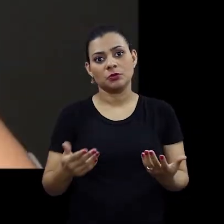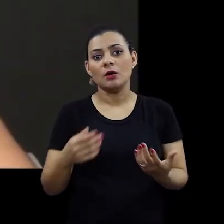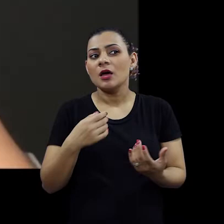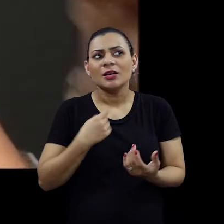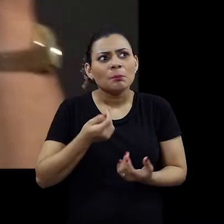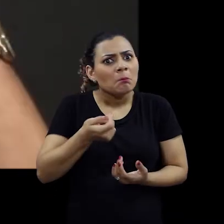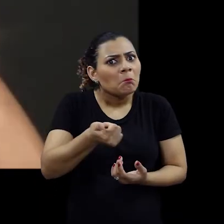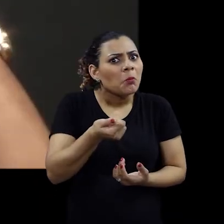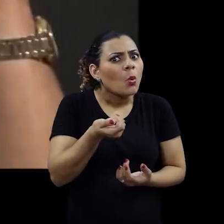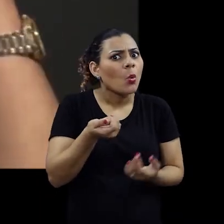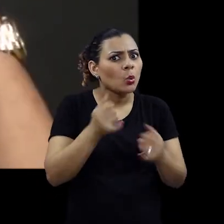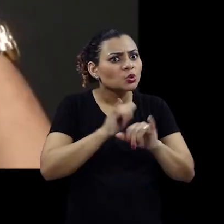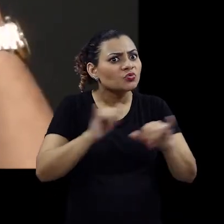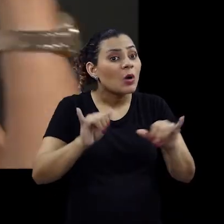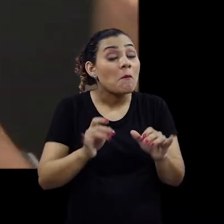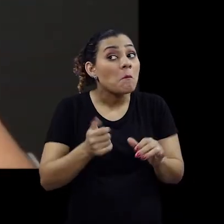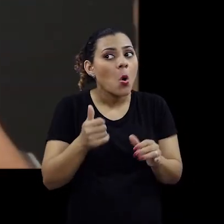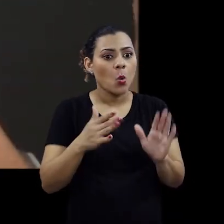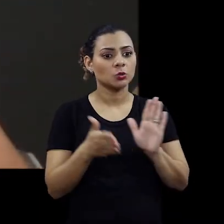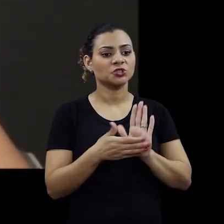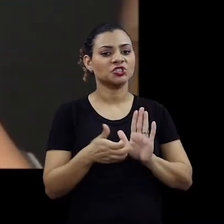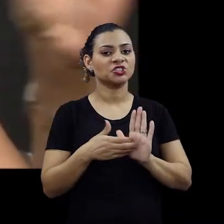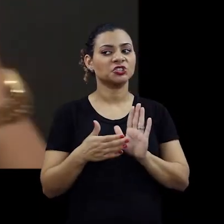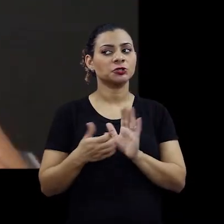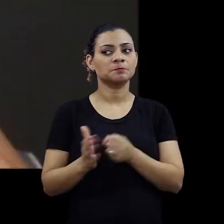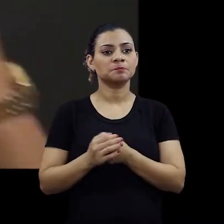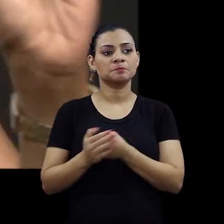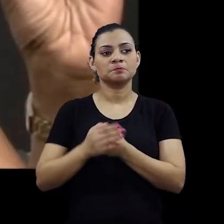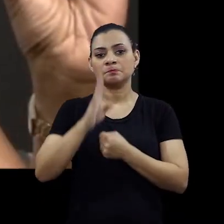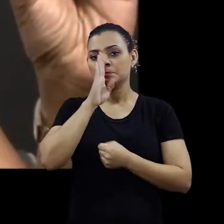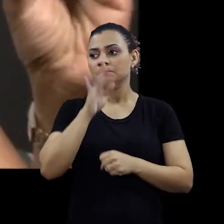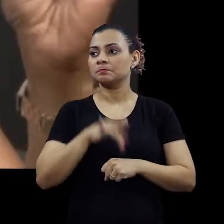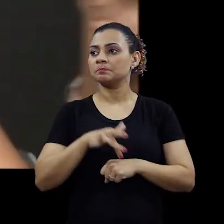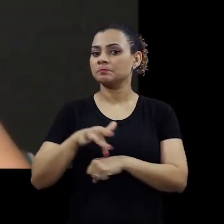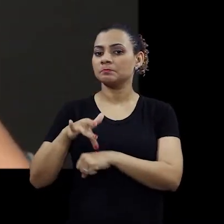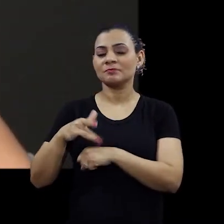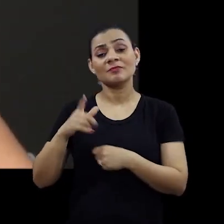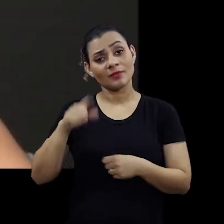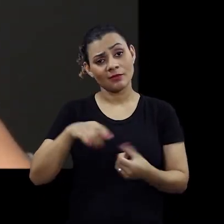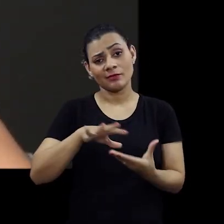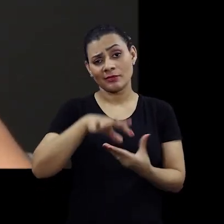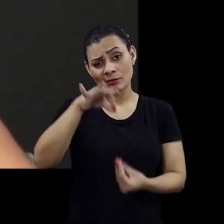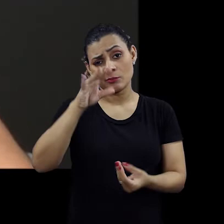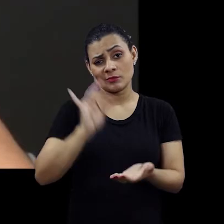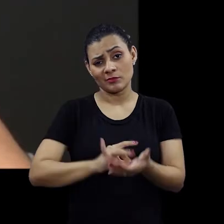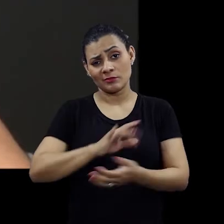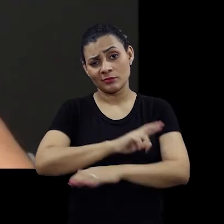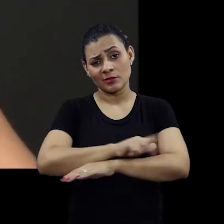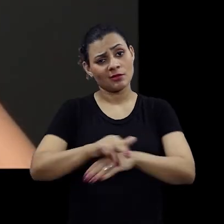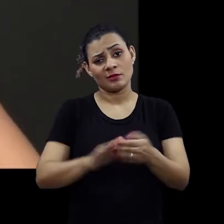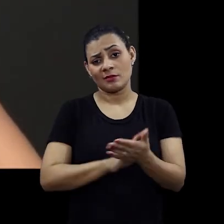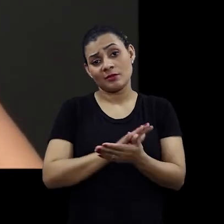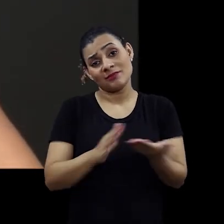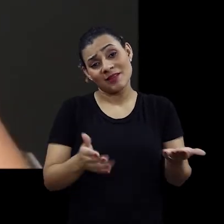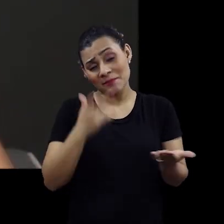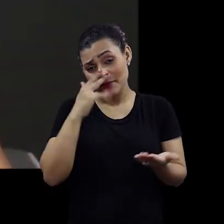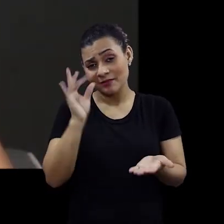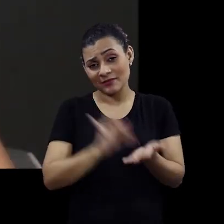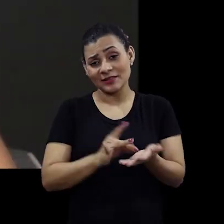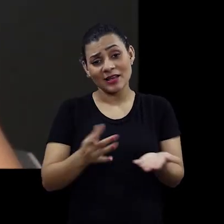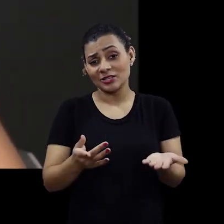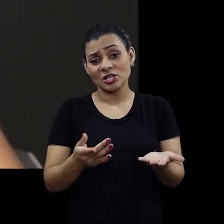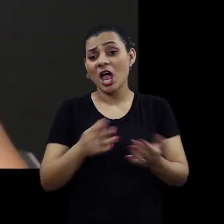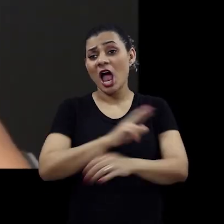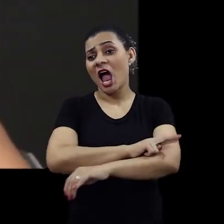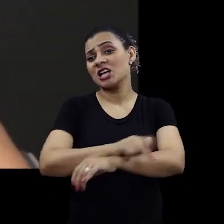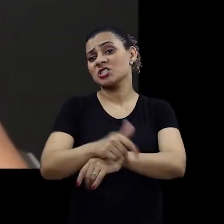racismo, que eles pouquíssimo publicavam, publicavam nada, porque tinha essa coisa de a gente viver numa democracia racial. Então,